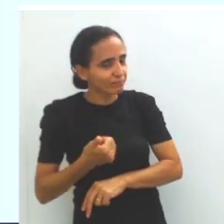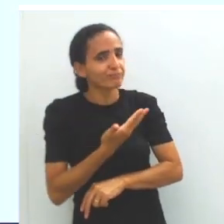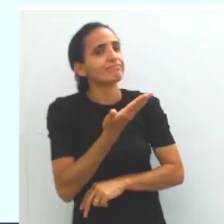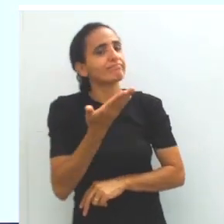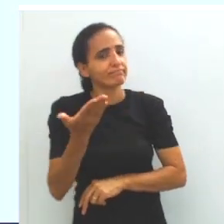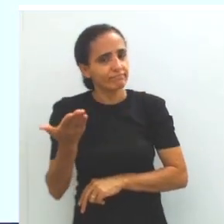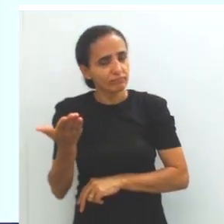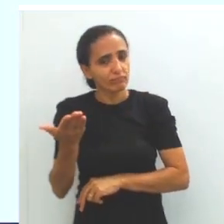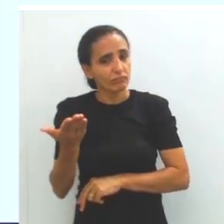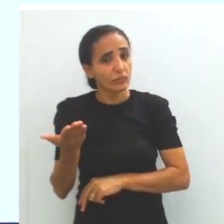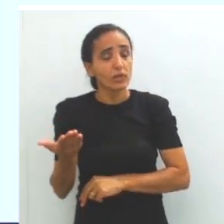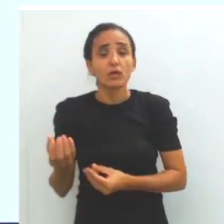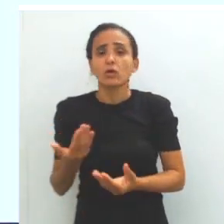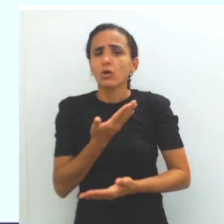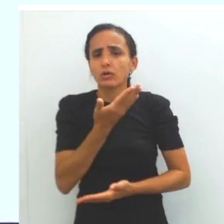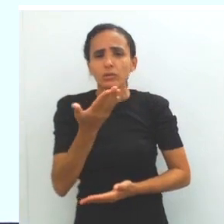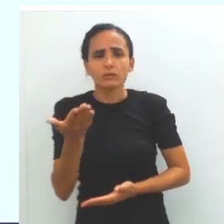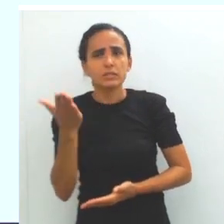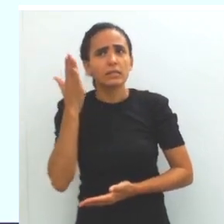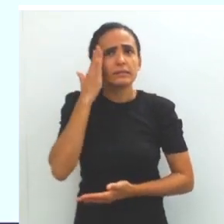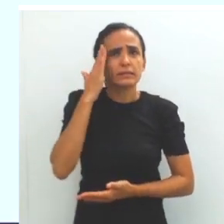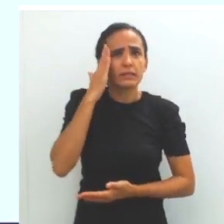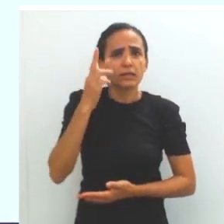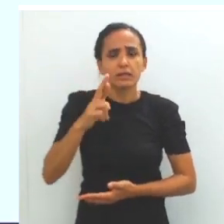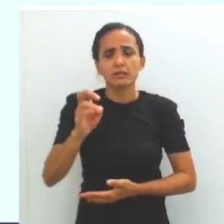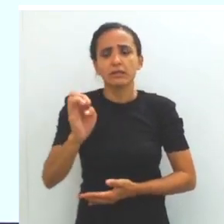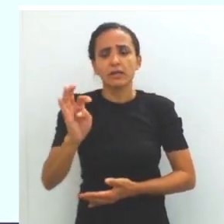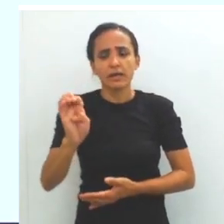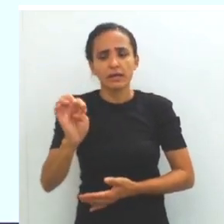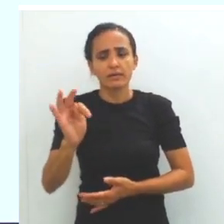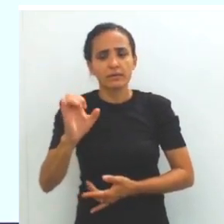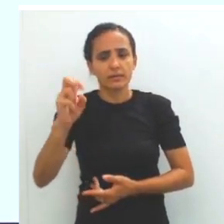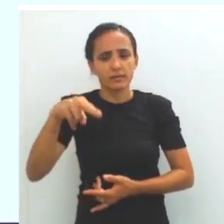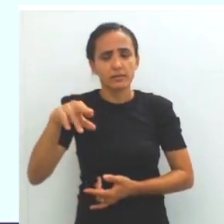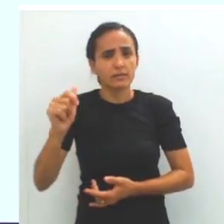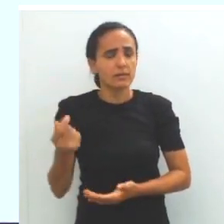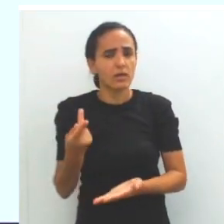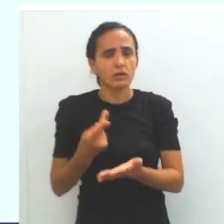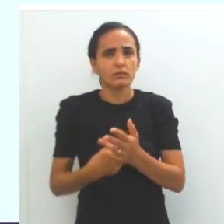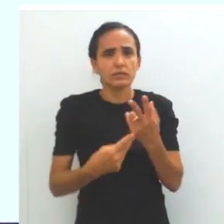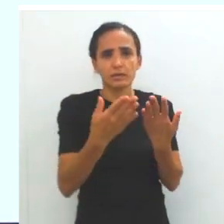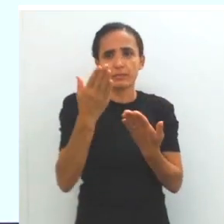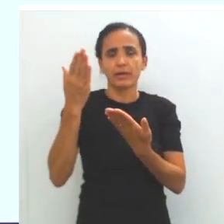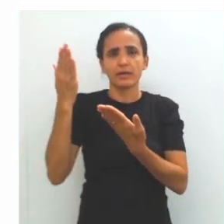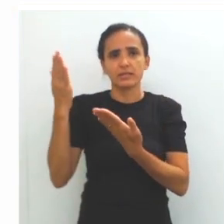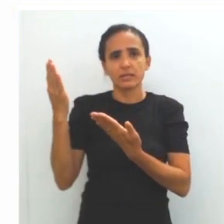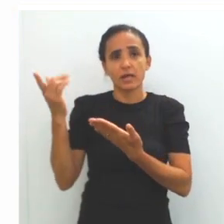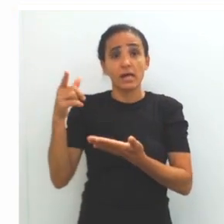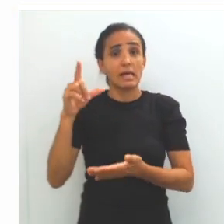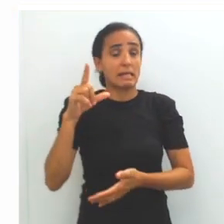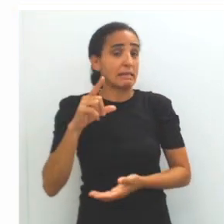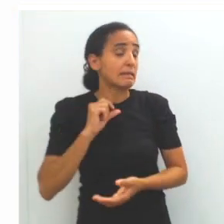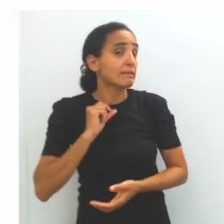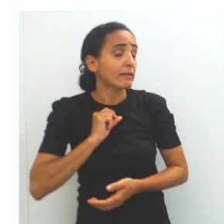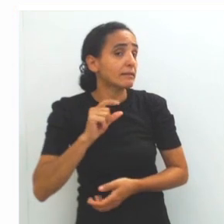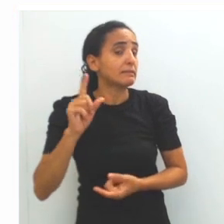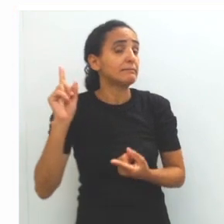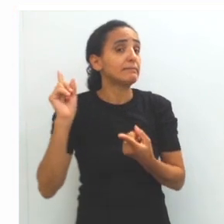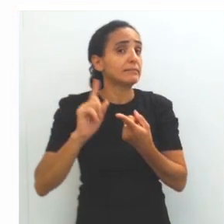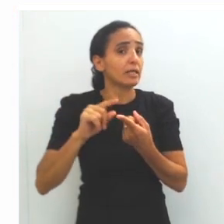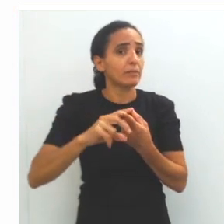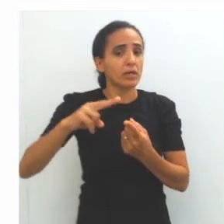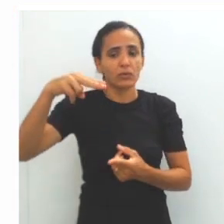Ok? E aí? Fica aí na retina? Não. Vocês estão vendo na imagem que tem um nervo